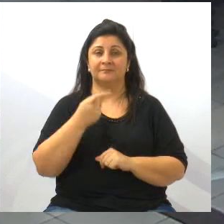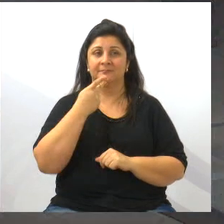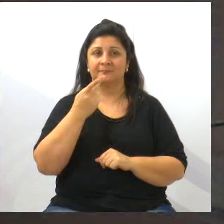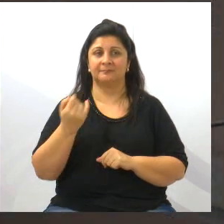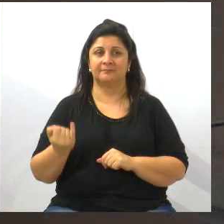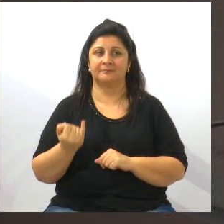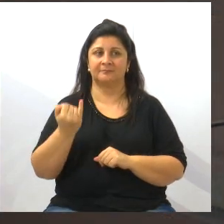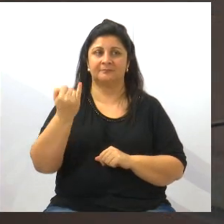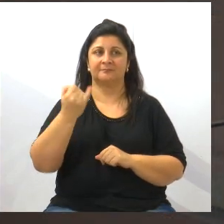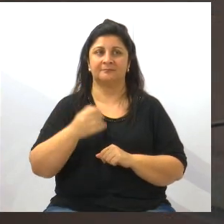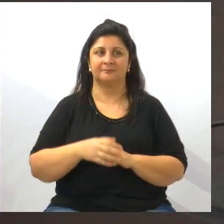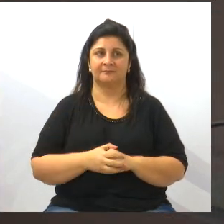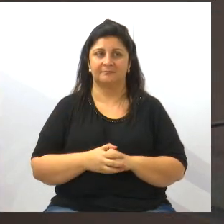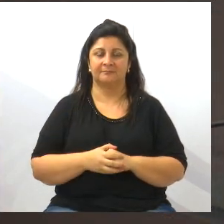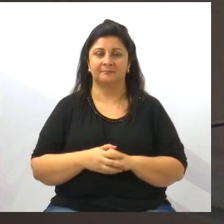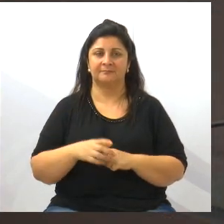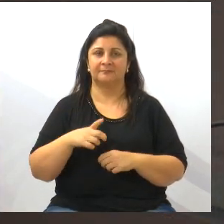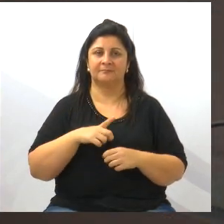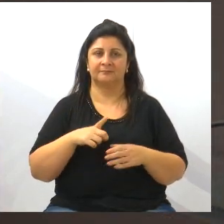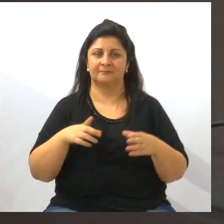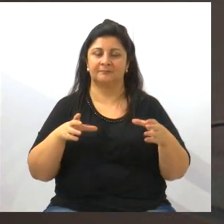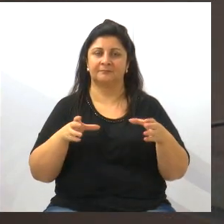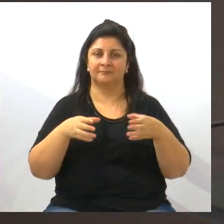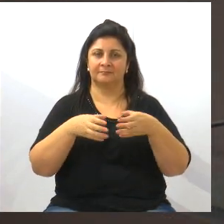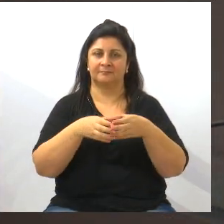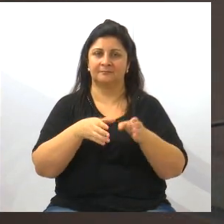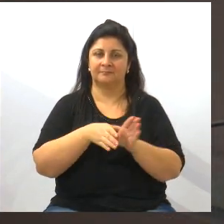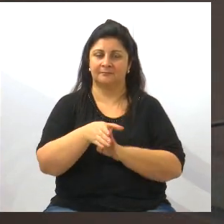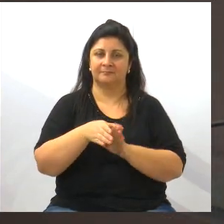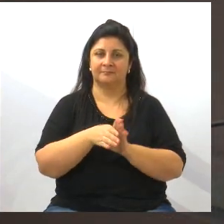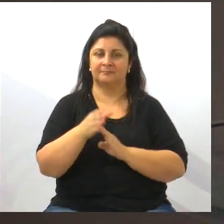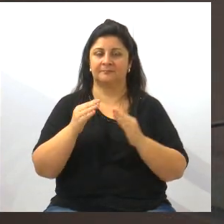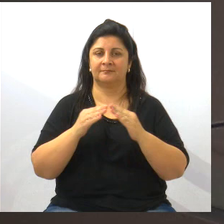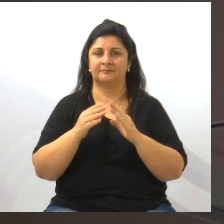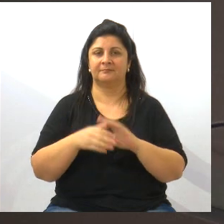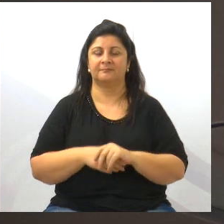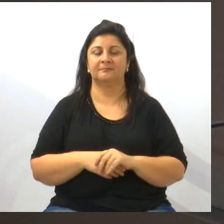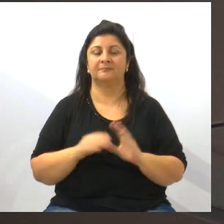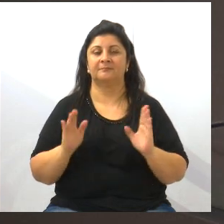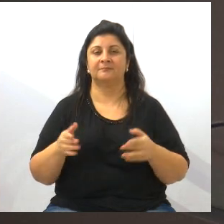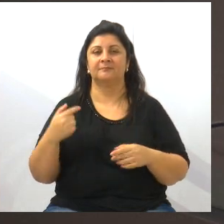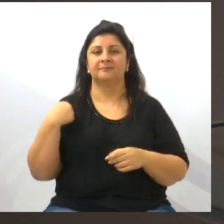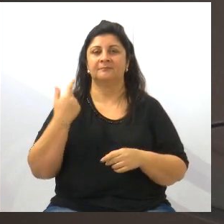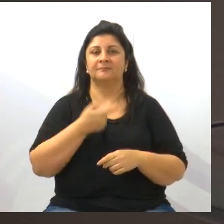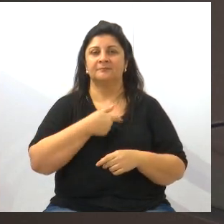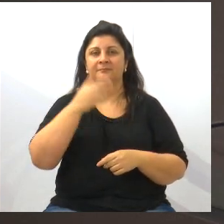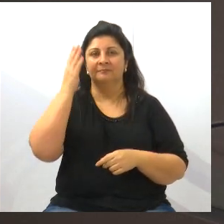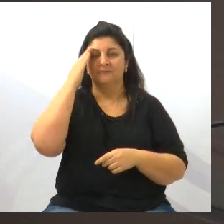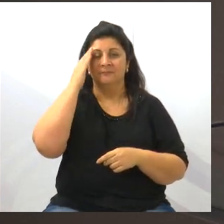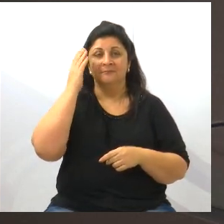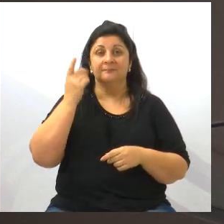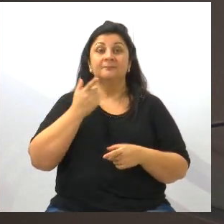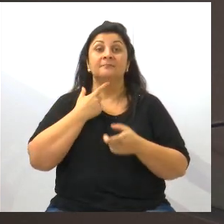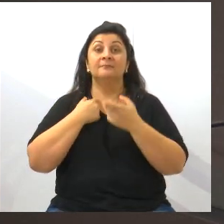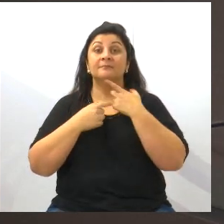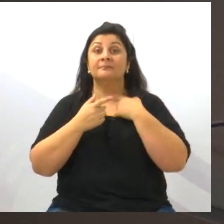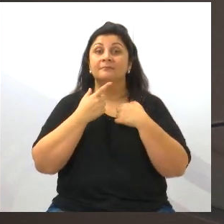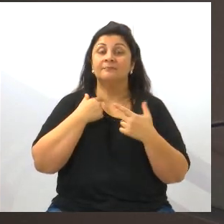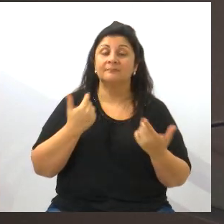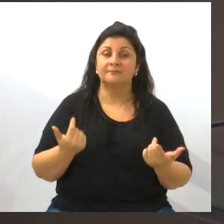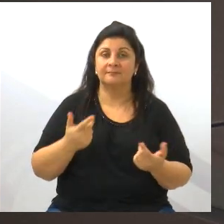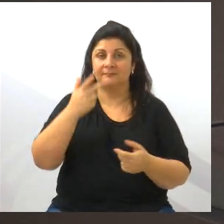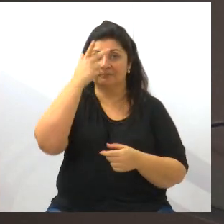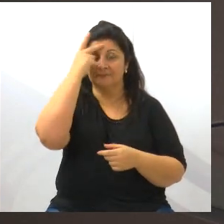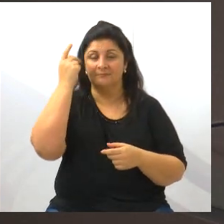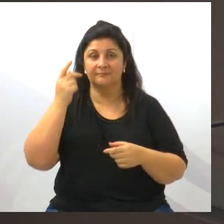importância que é desse conselho da habitação. Hoje a gente sabe o anseio das pessoas que moram